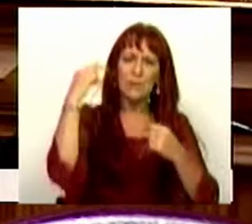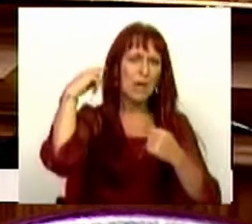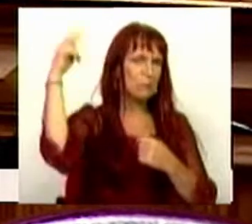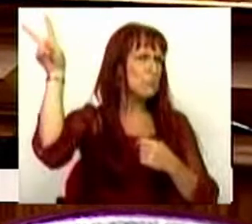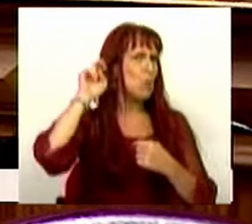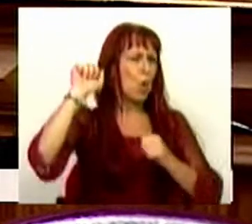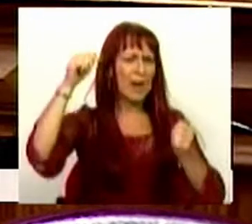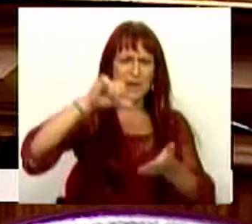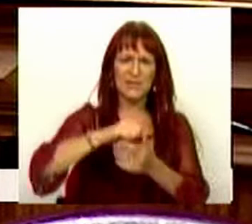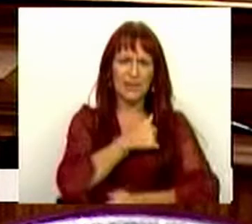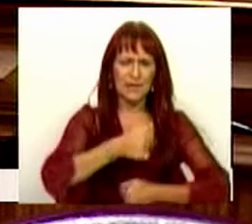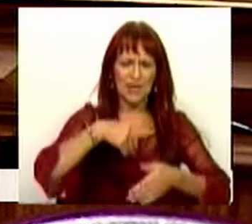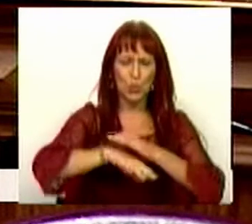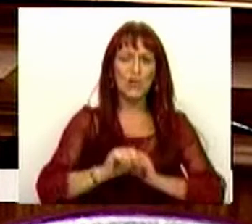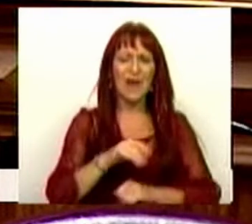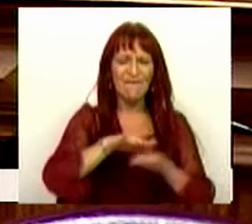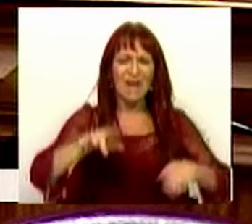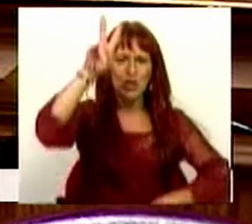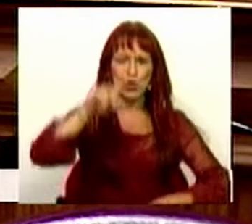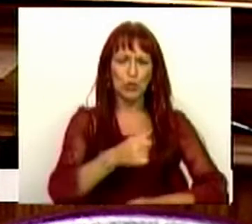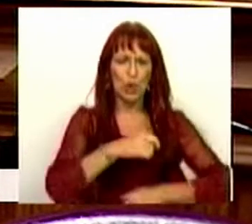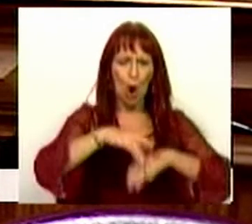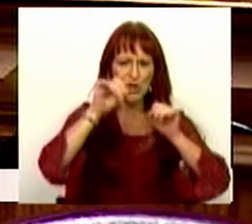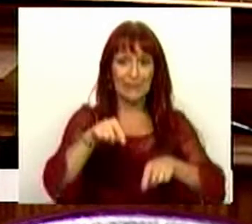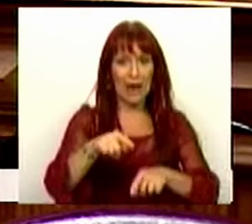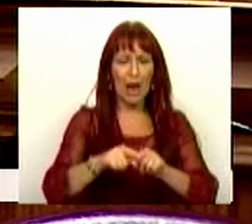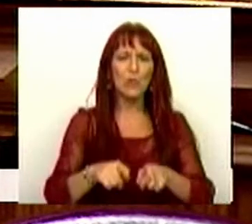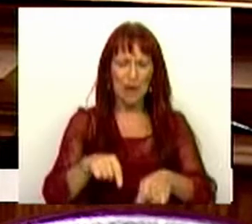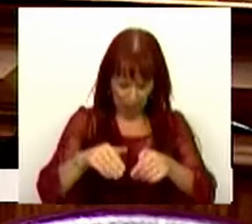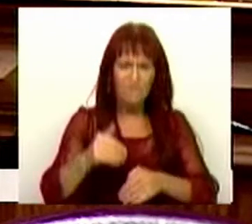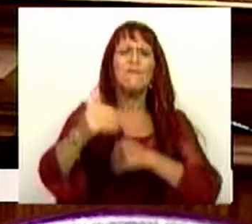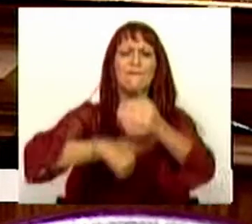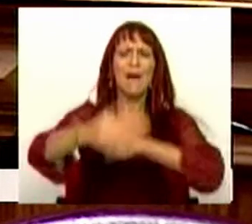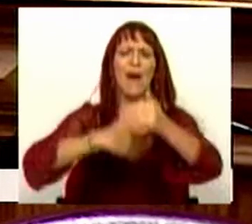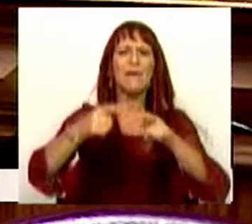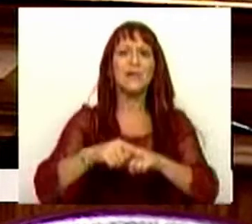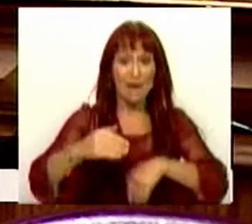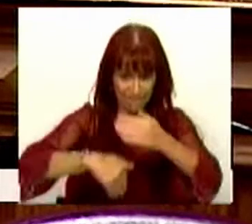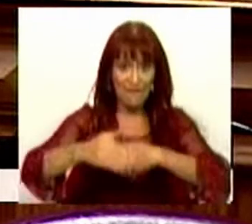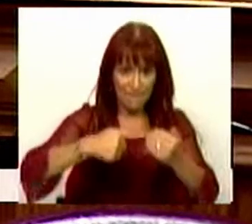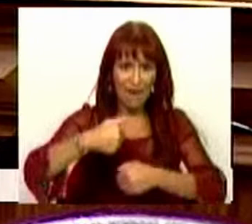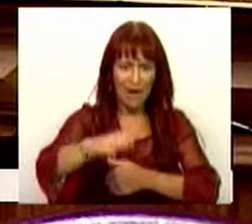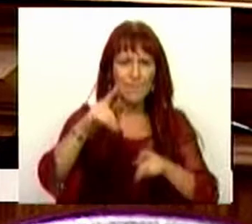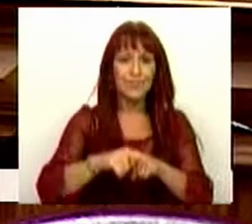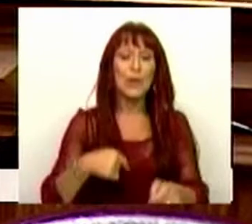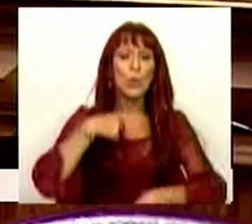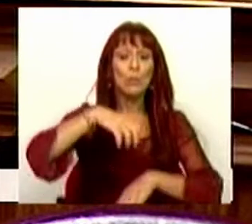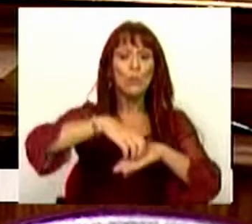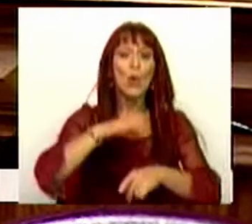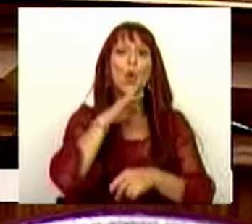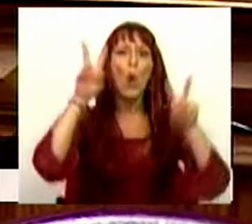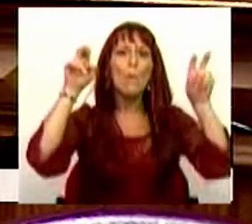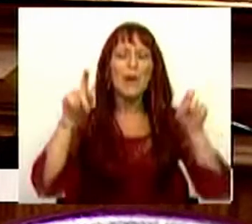som, no centro da Guarda, que a segunda fase do Hospital da Guarda era para avançar e vai avançar. O edifício do comboio